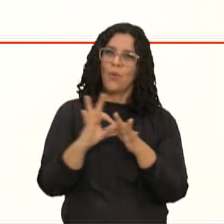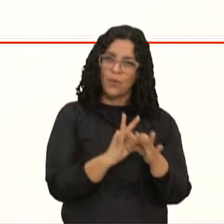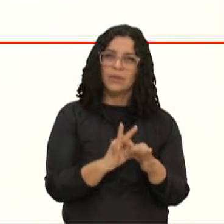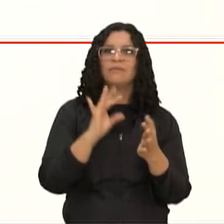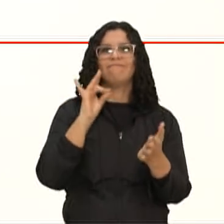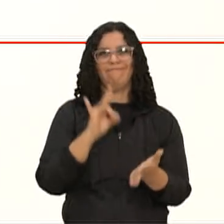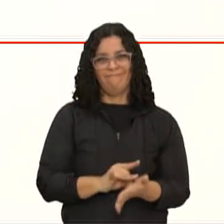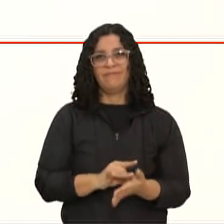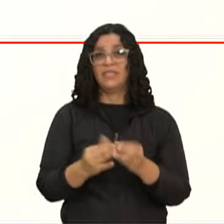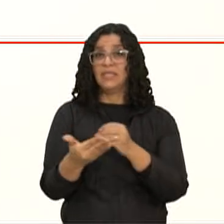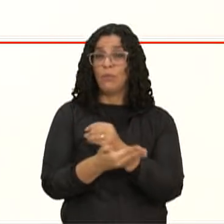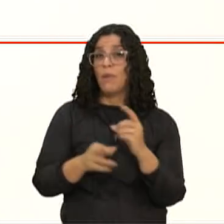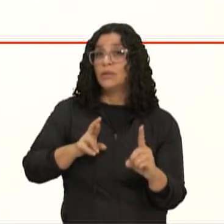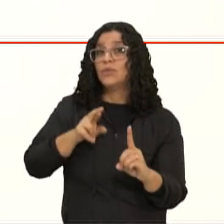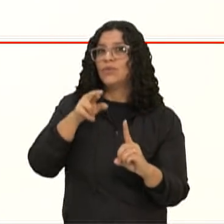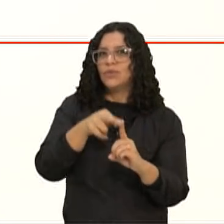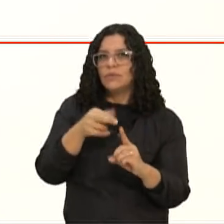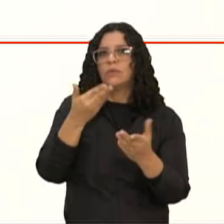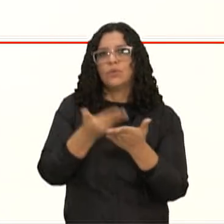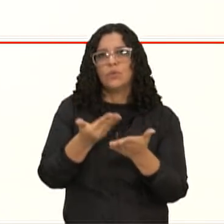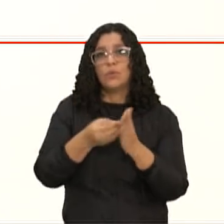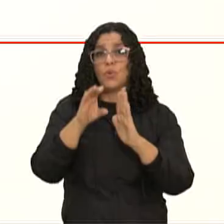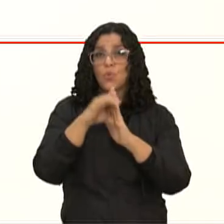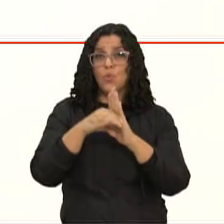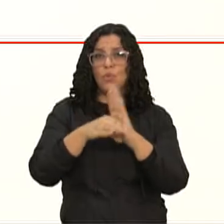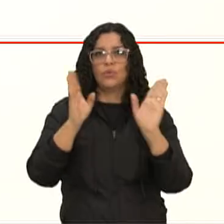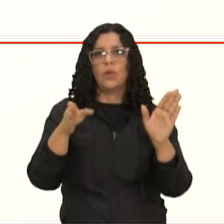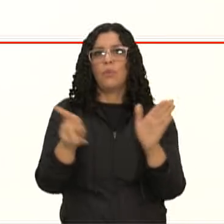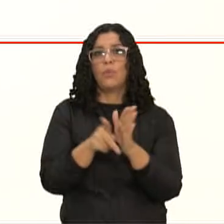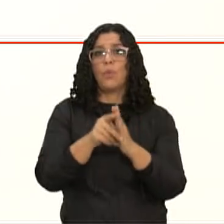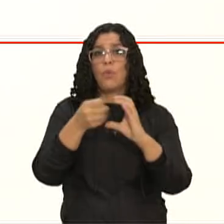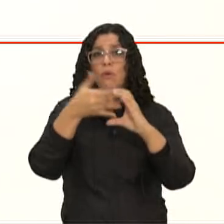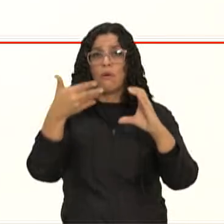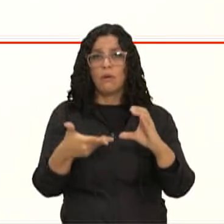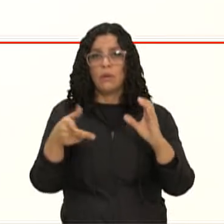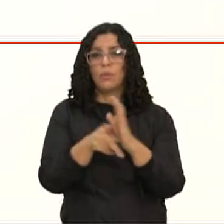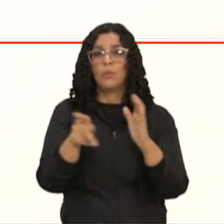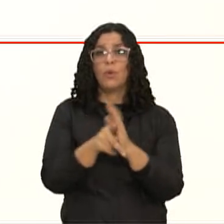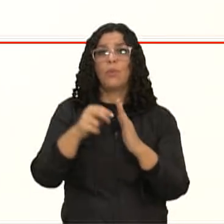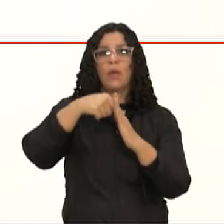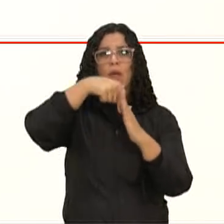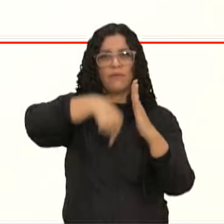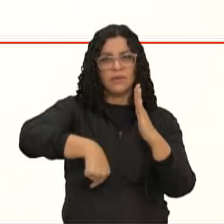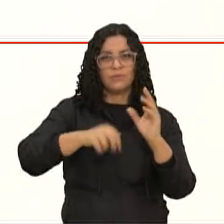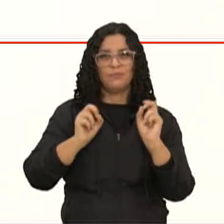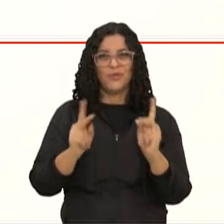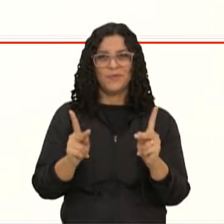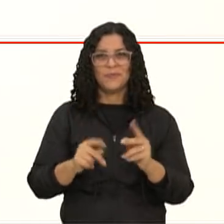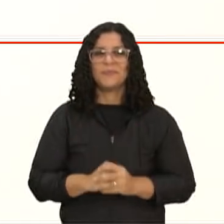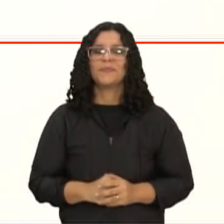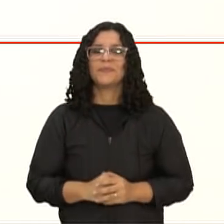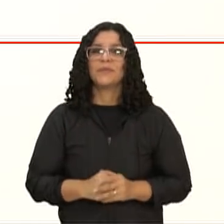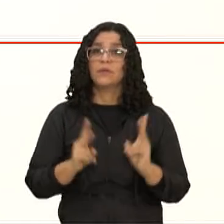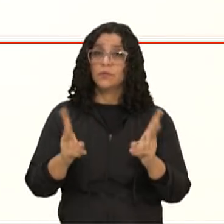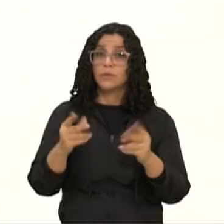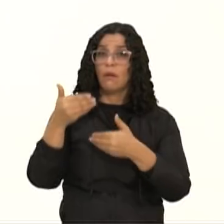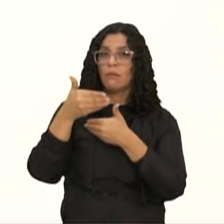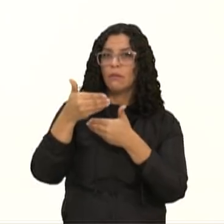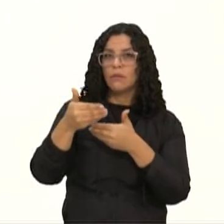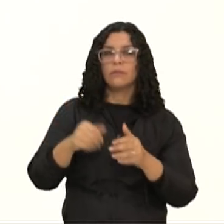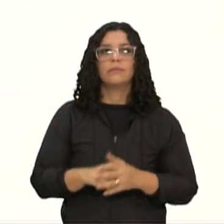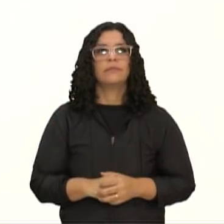temos. Isso é a base de referência que acabamos trabalhando dentro dessa caracterização do índice de refração, ok? Vamos ali à nossa próxima